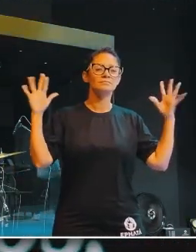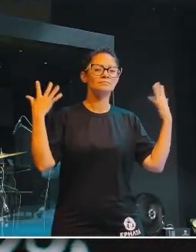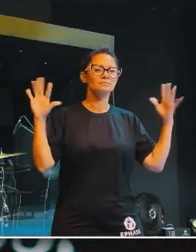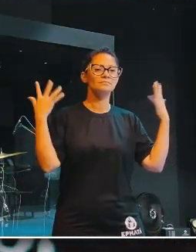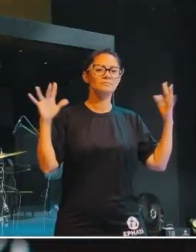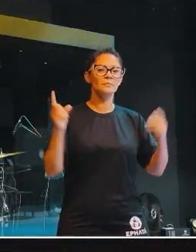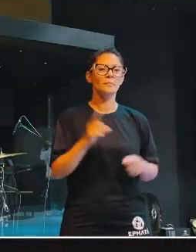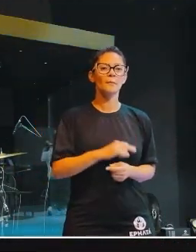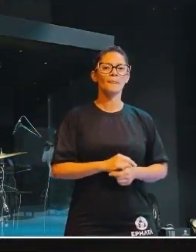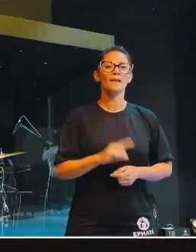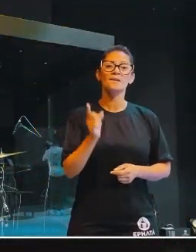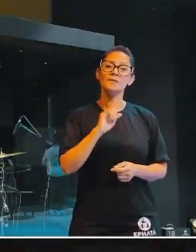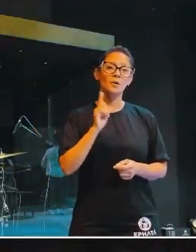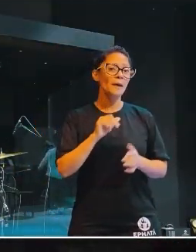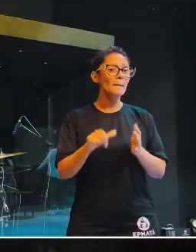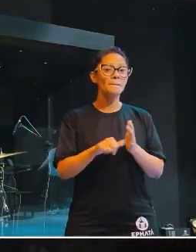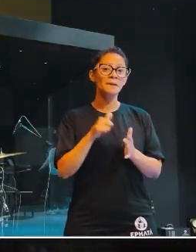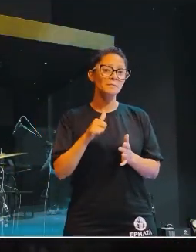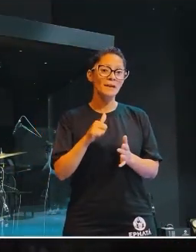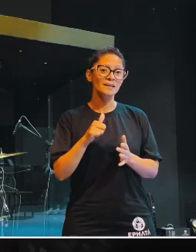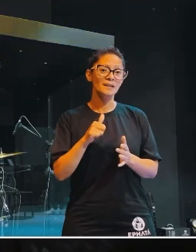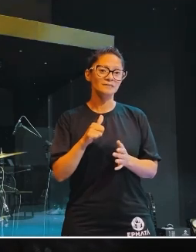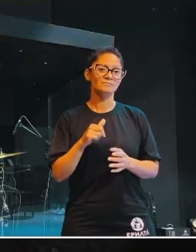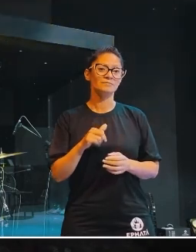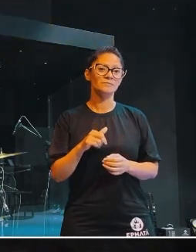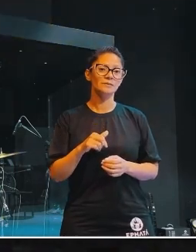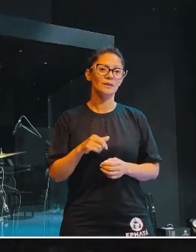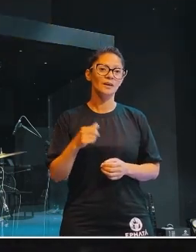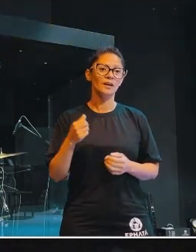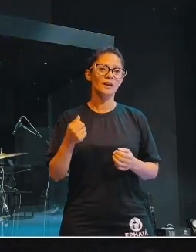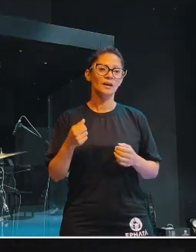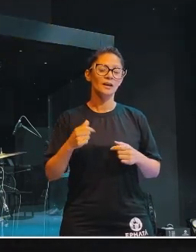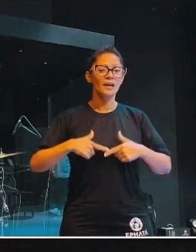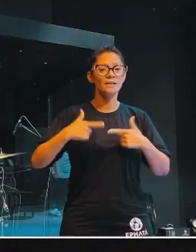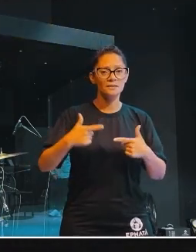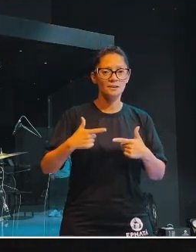Não é a primeira reação que conta, é a segunda.